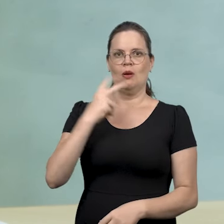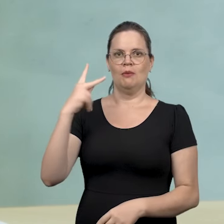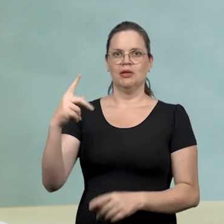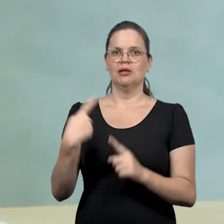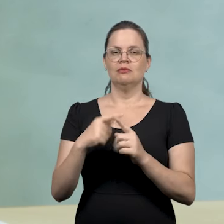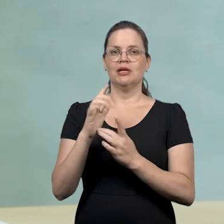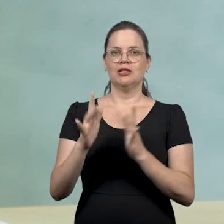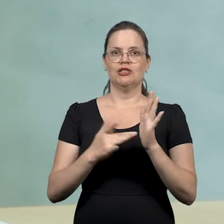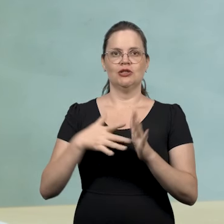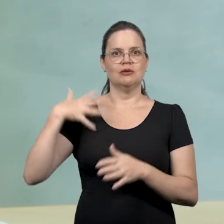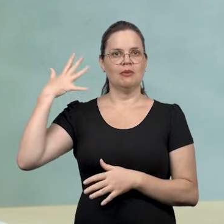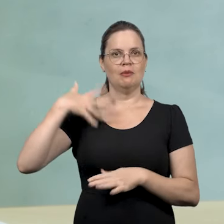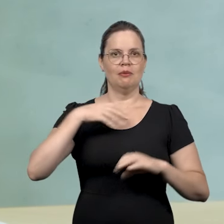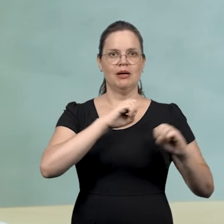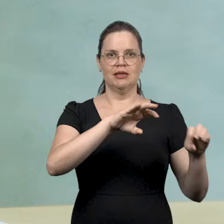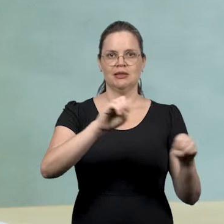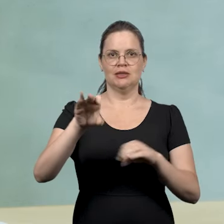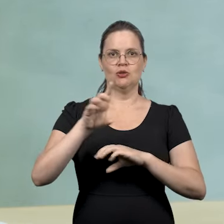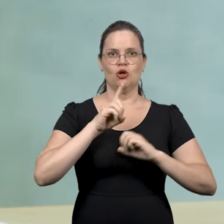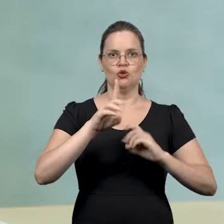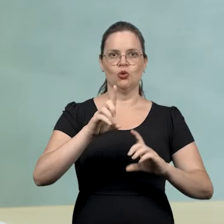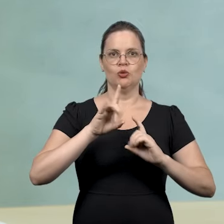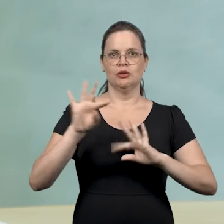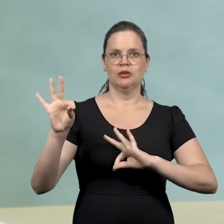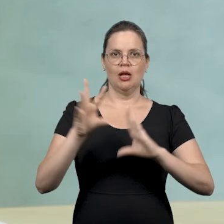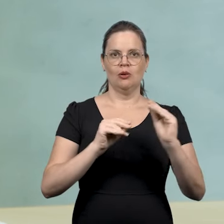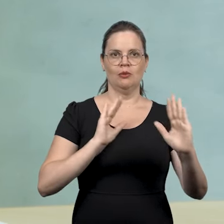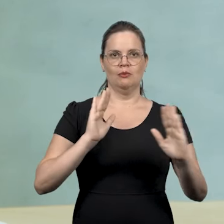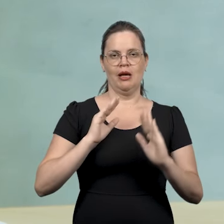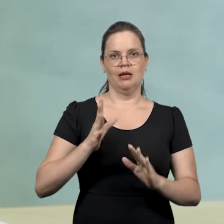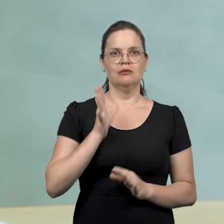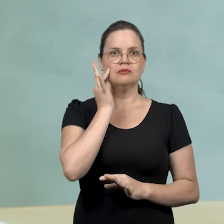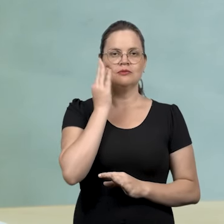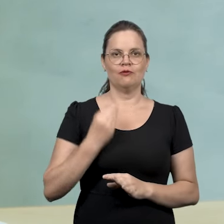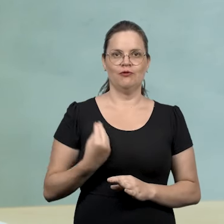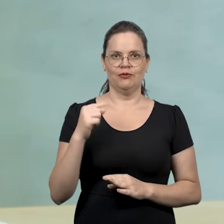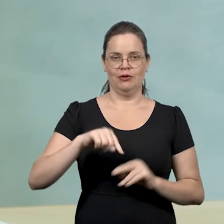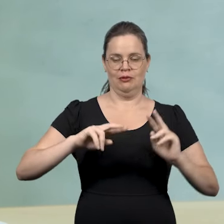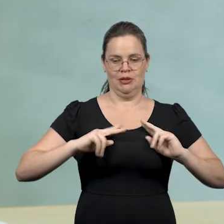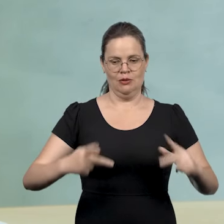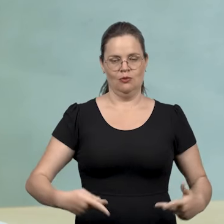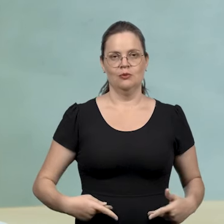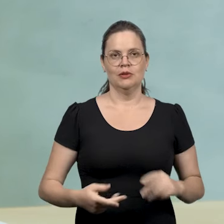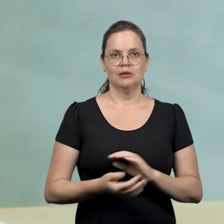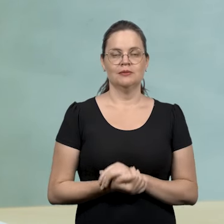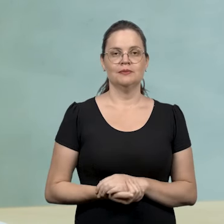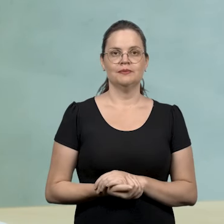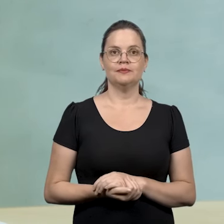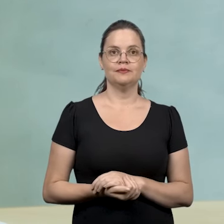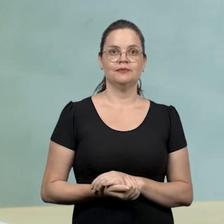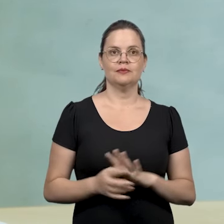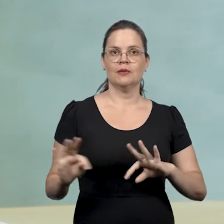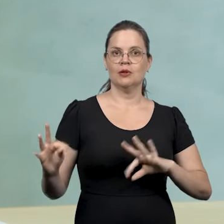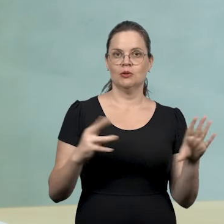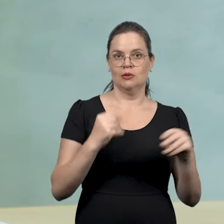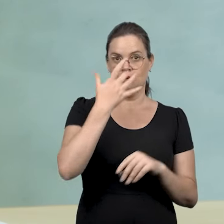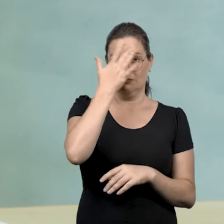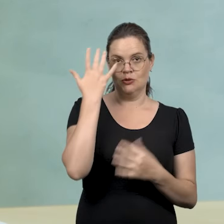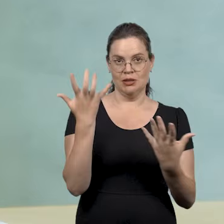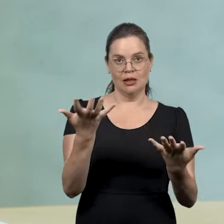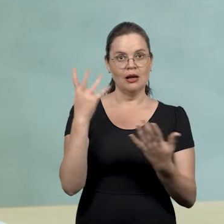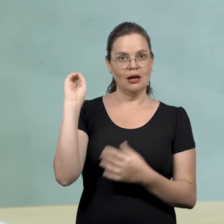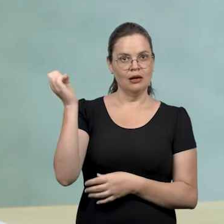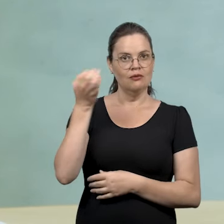Jesus ele deixou em seu ministério terreno, né? E a verdade é, aquele que busca a revelação, ele